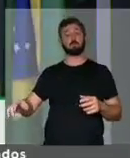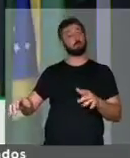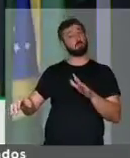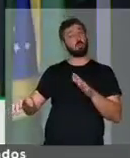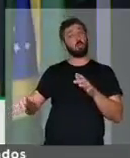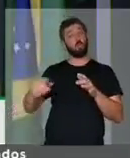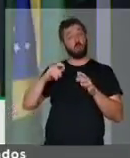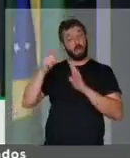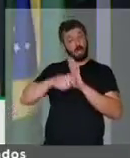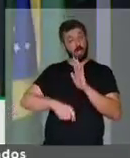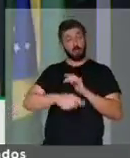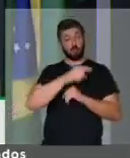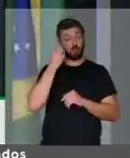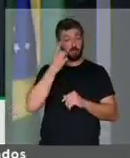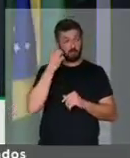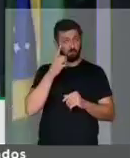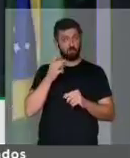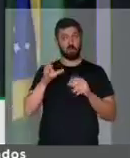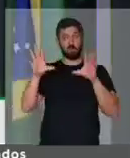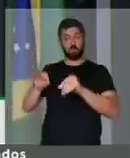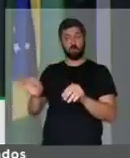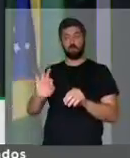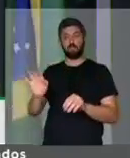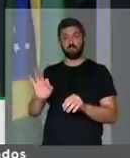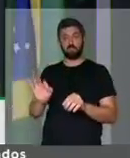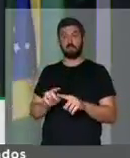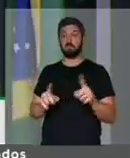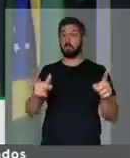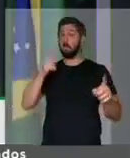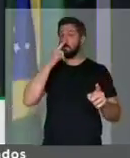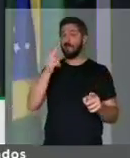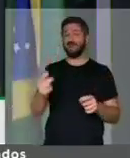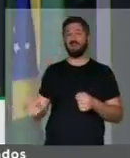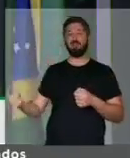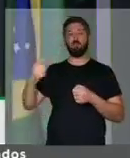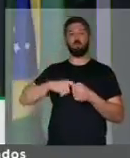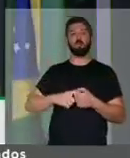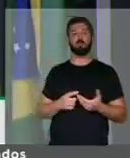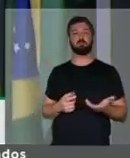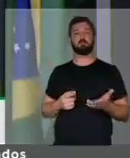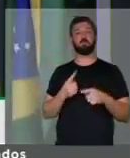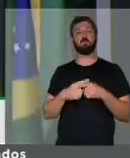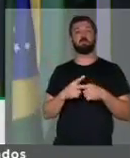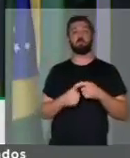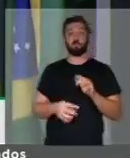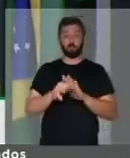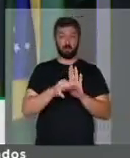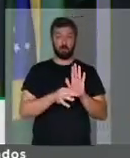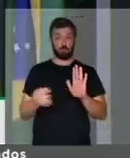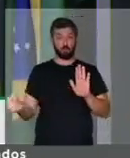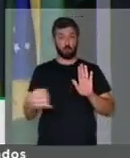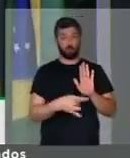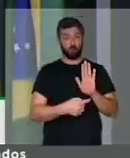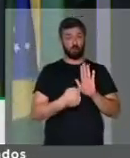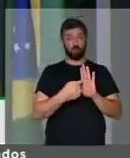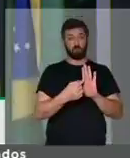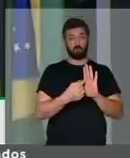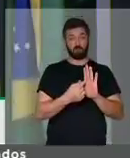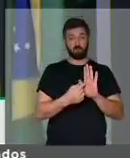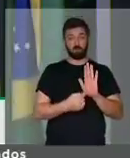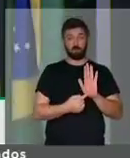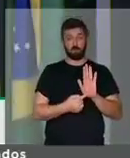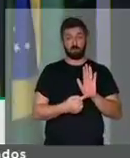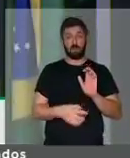mínimo de sensibilidade para não tocar nessa realidade, mas nos parece agora, com a